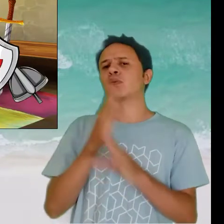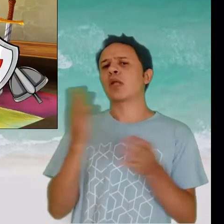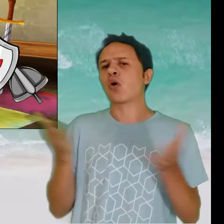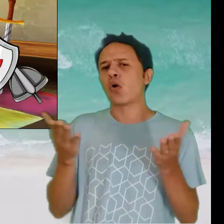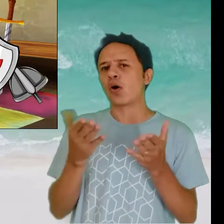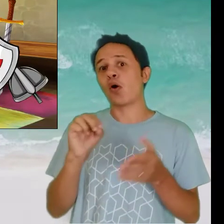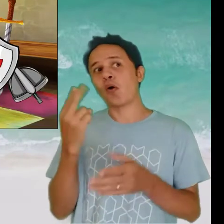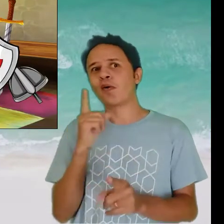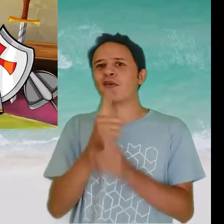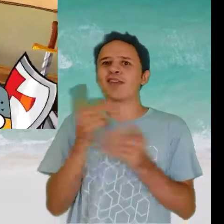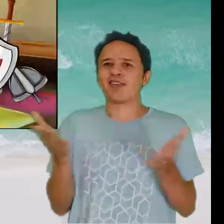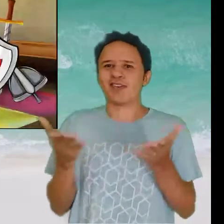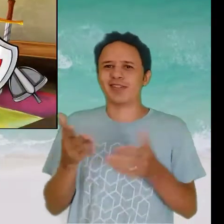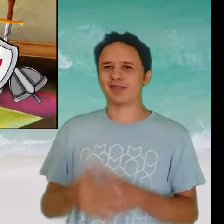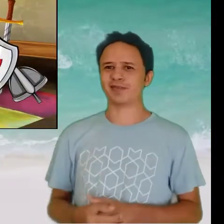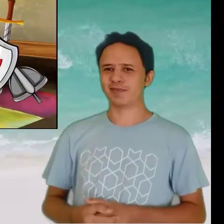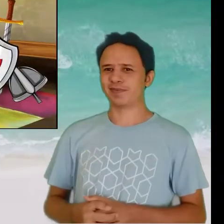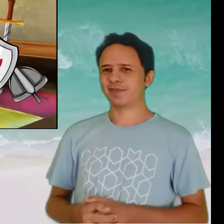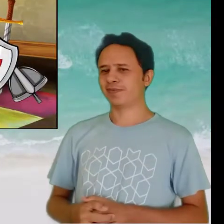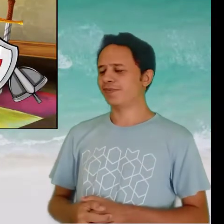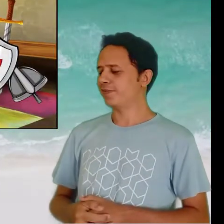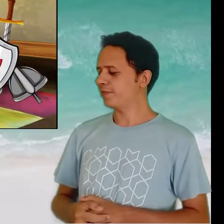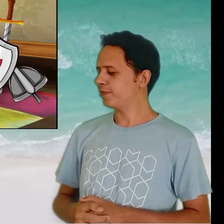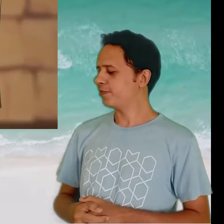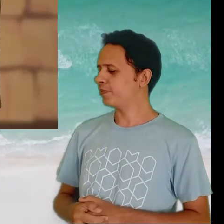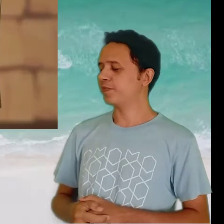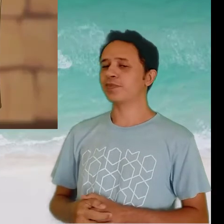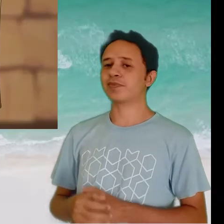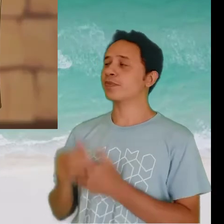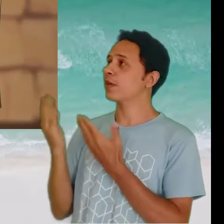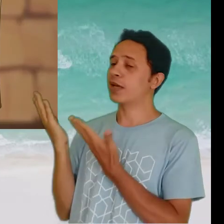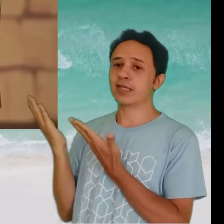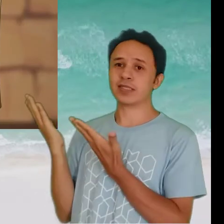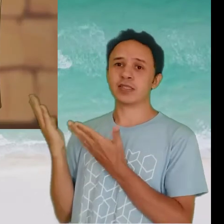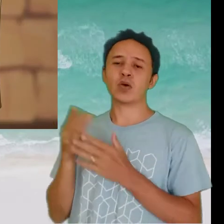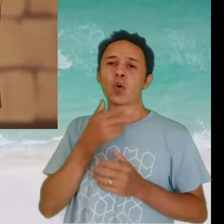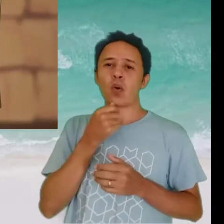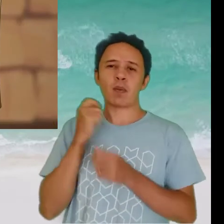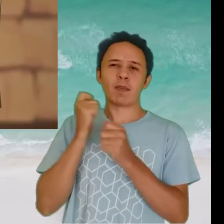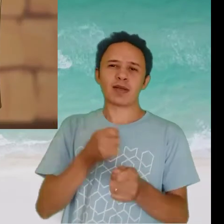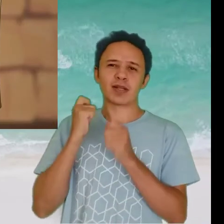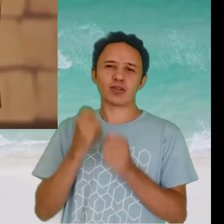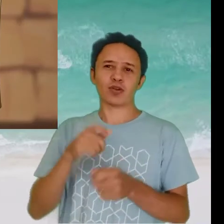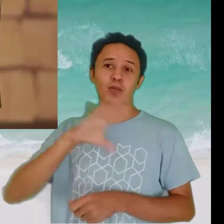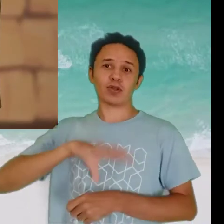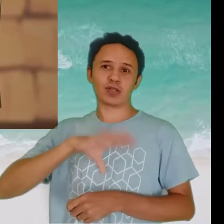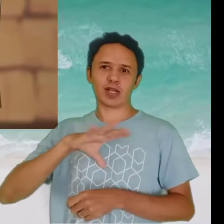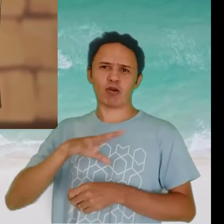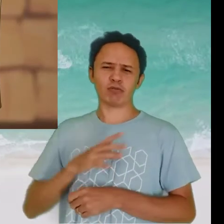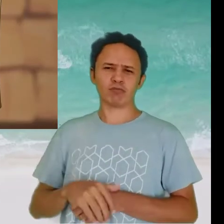Ou vai achar agora. Esse é um típico pescador